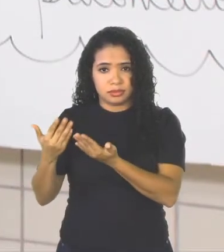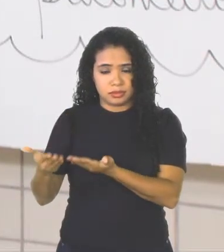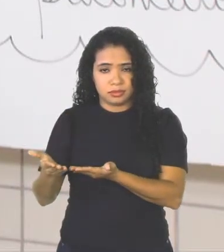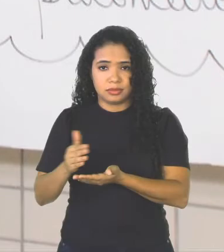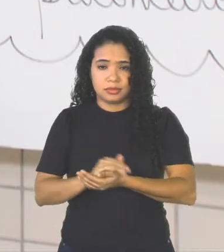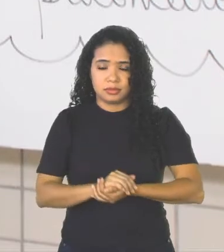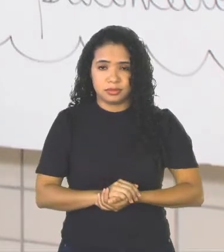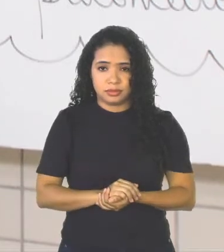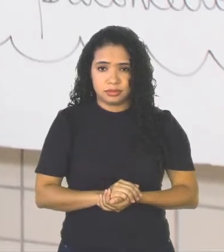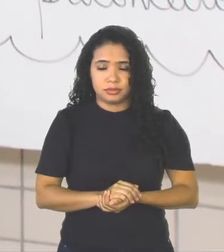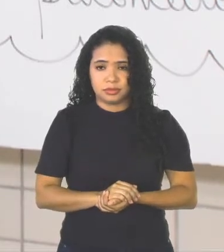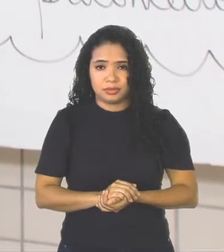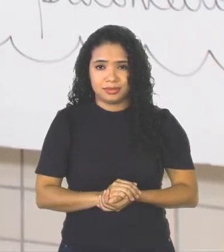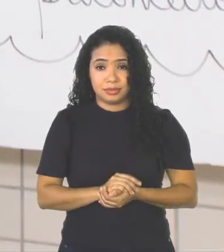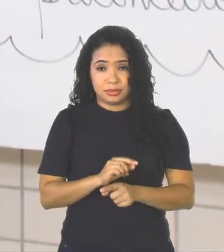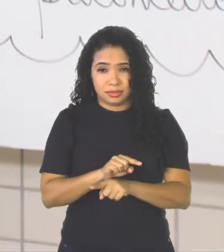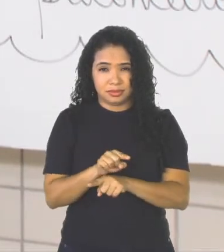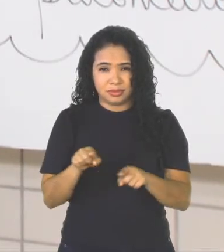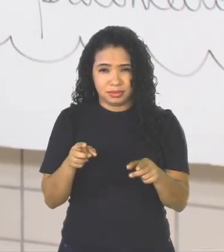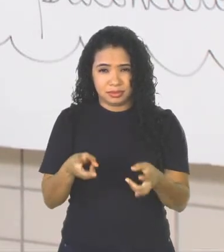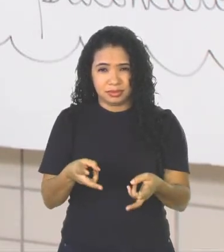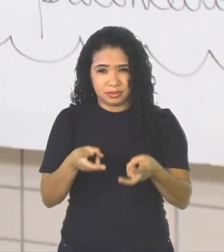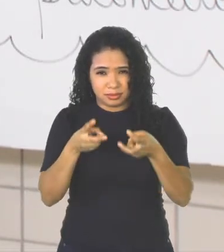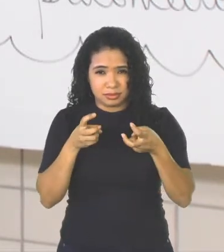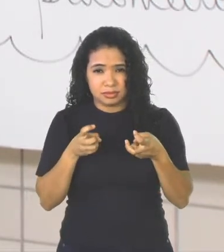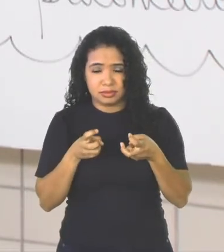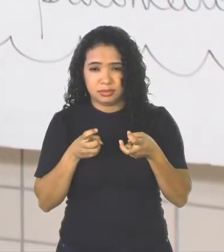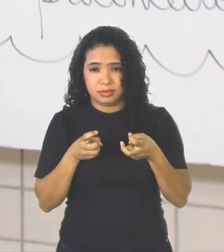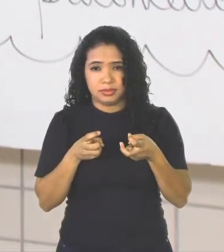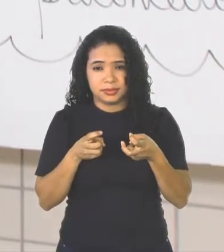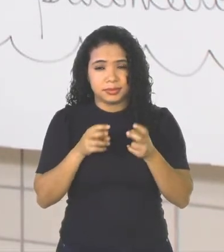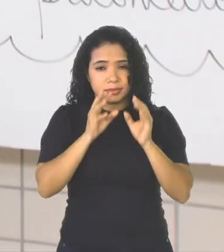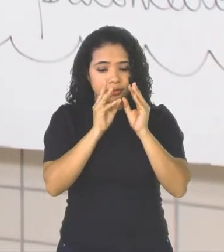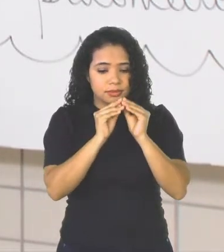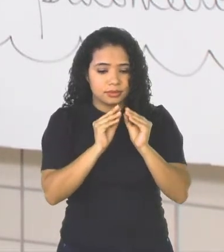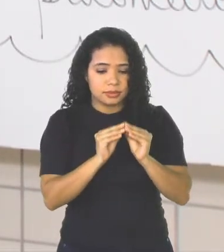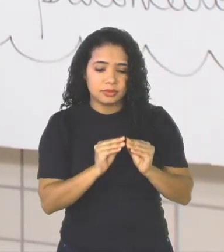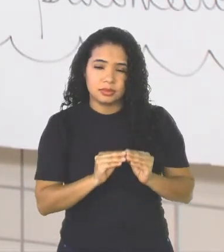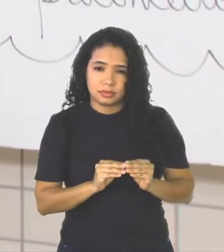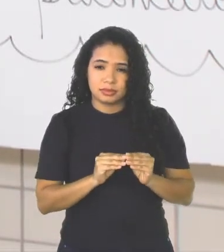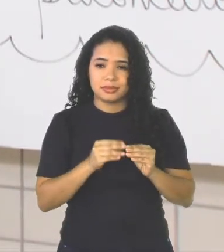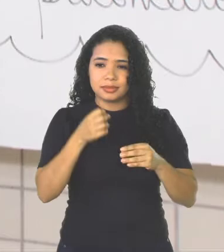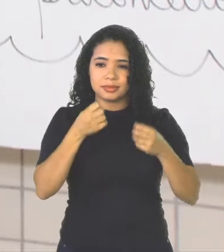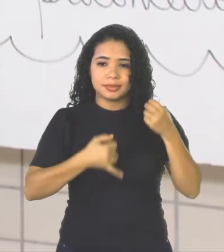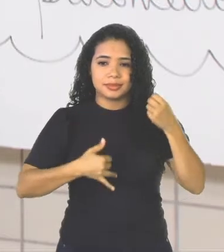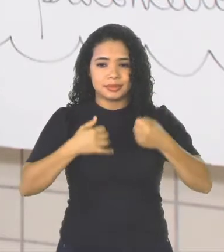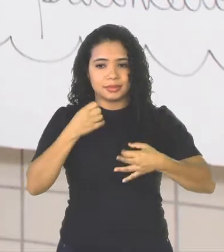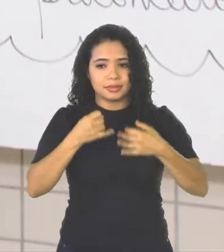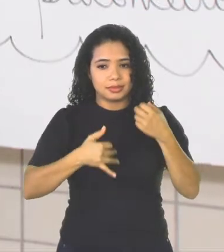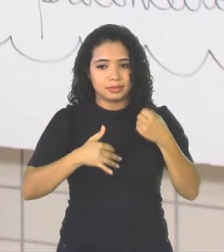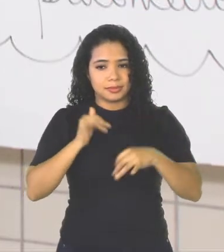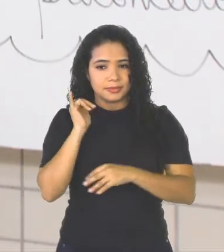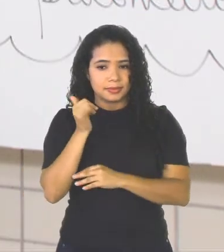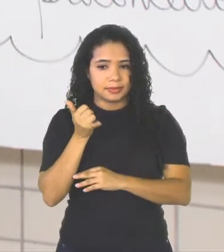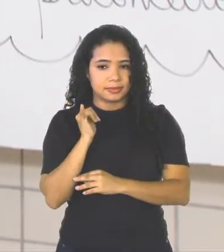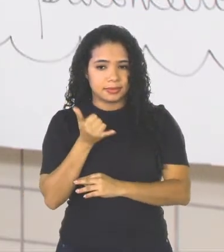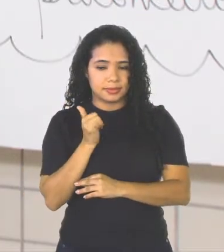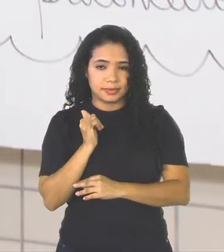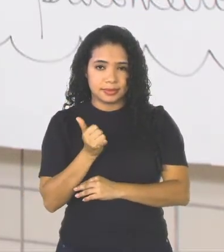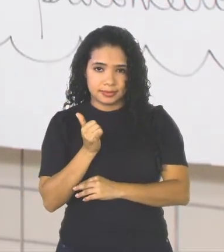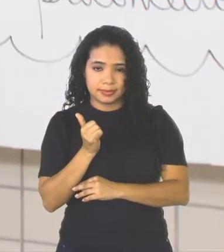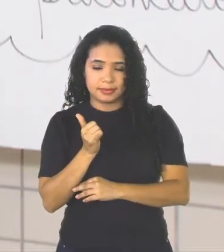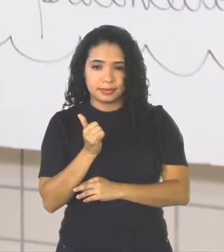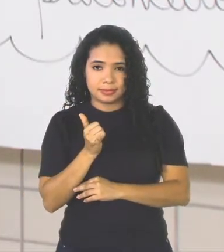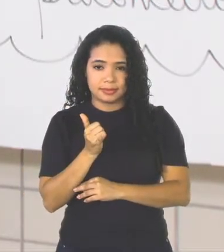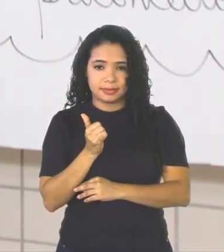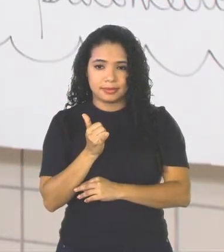né? Então aí, vocês percebam que o resumo traz um pouquinho, né, da narrativa e